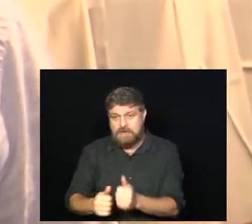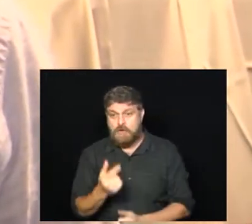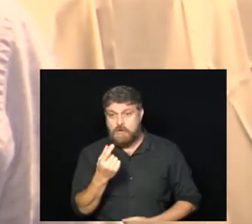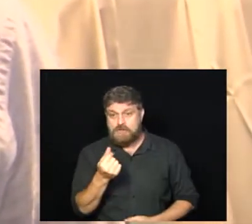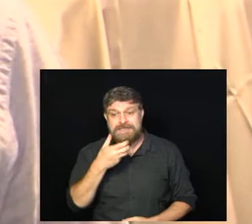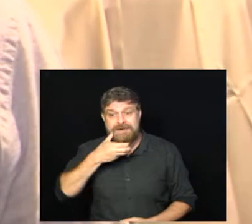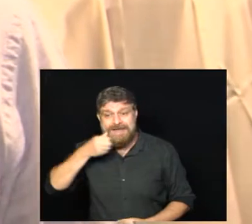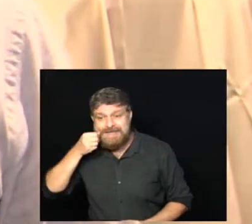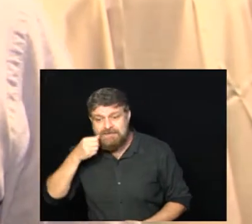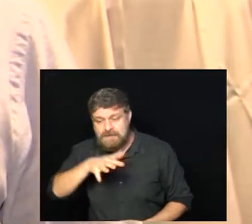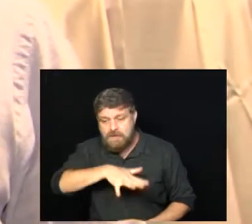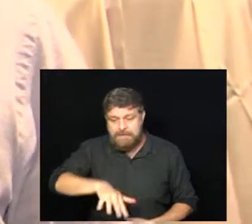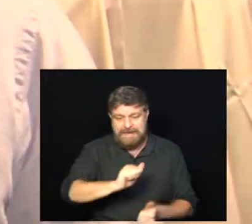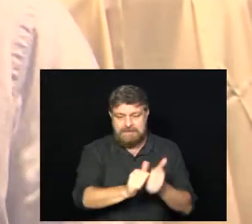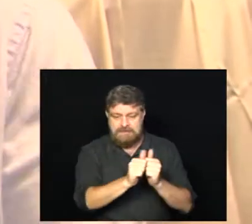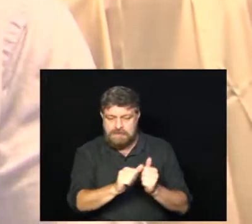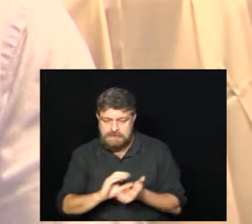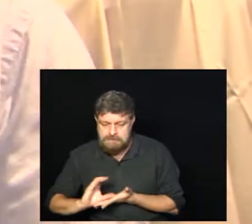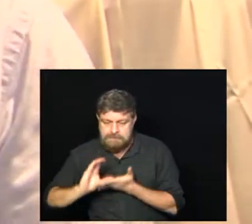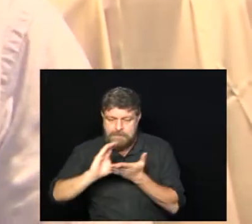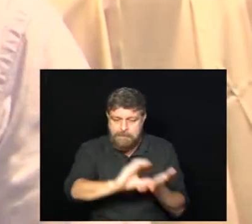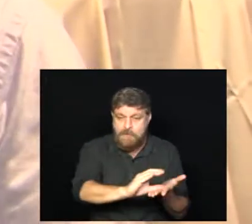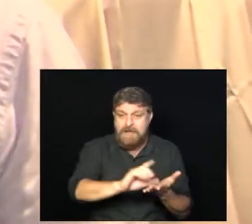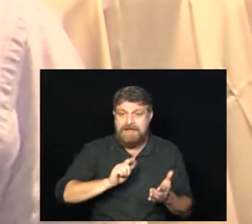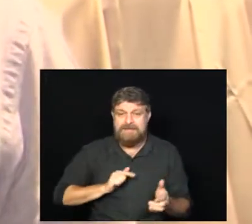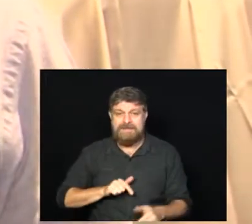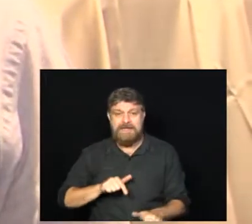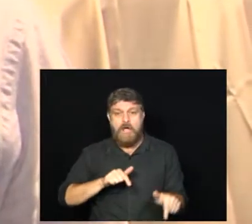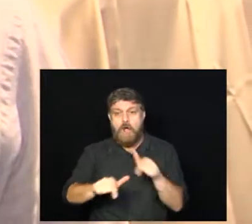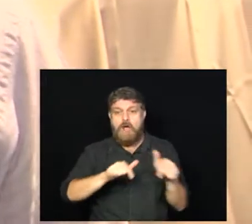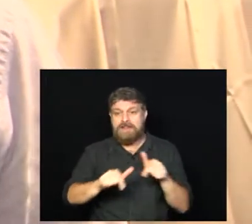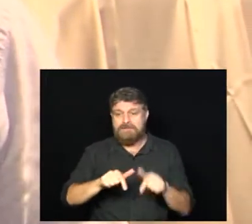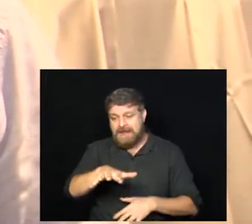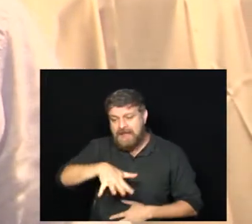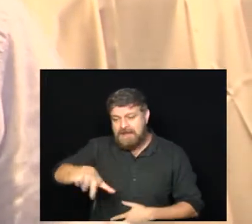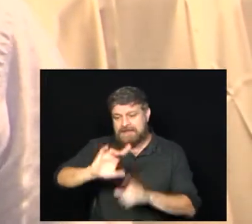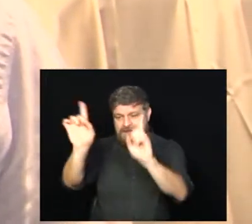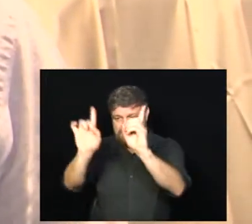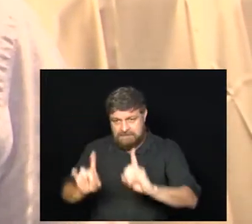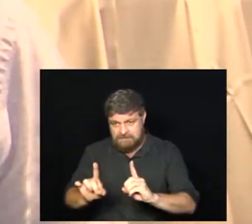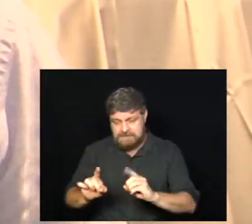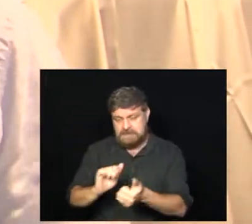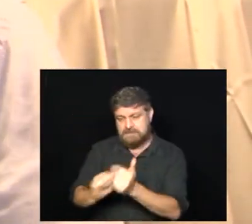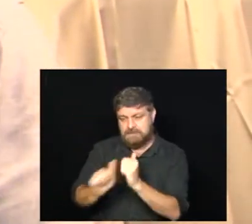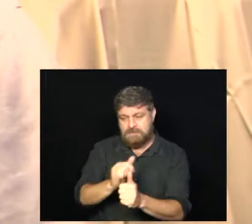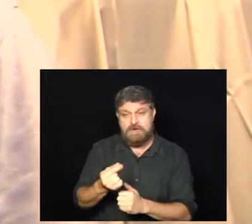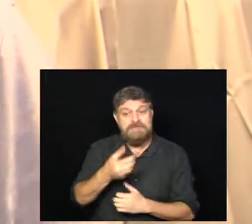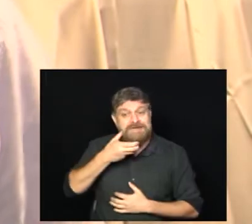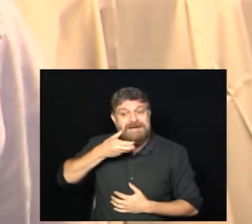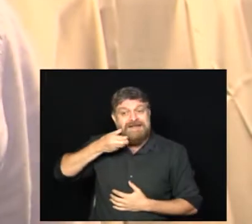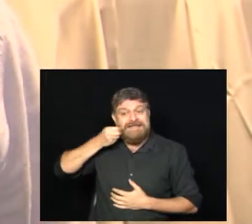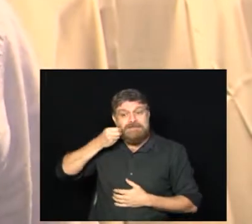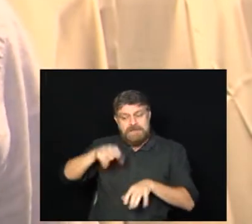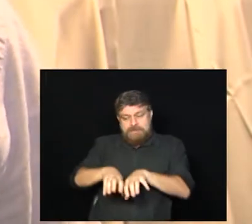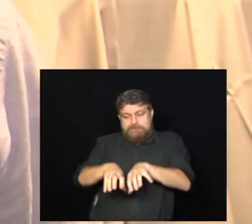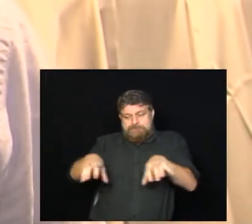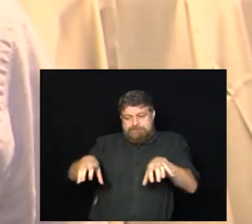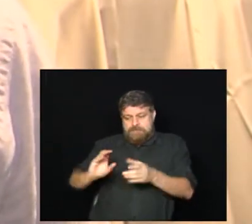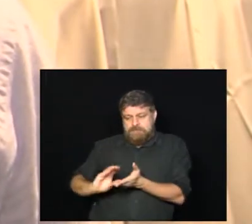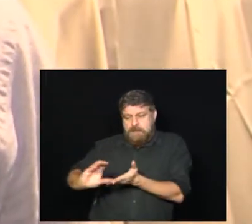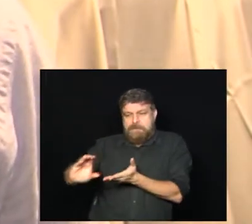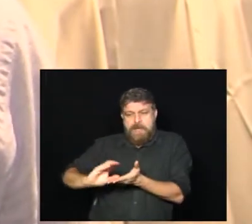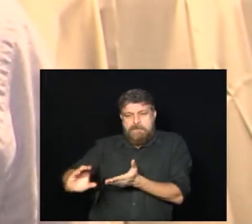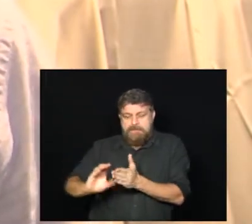Investimento no Esporte Amador, nós temos uma linha de ação que é o Paradesporto. Então nós temos um recurso já separado para as